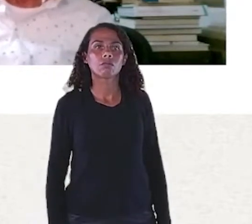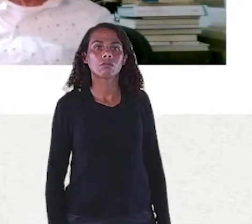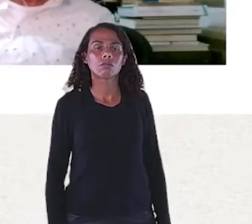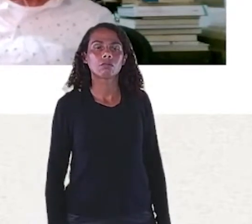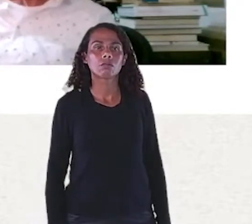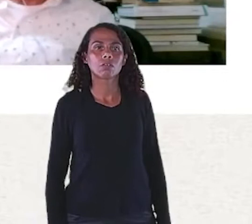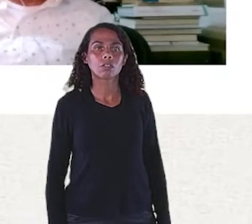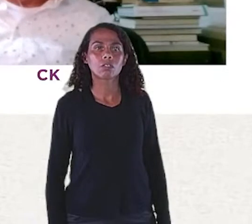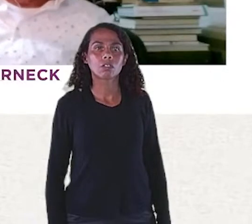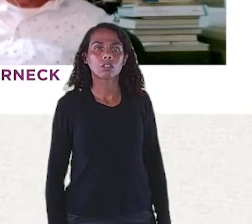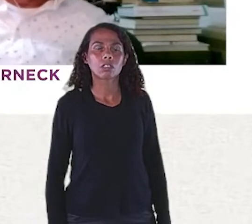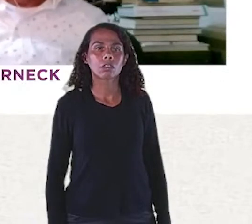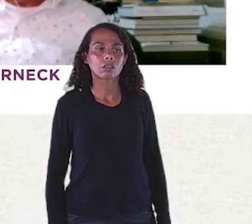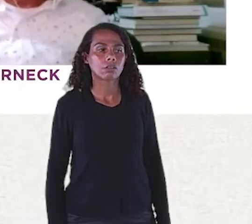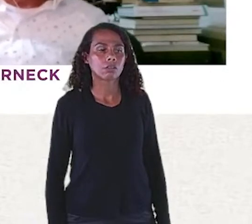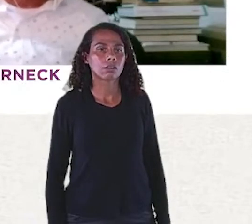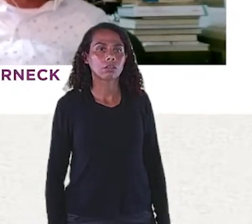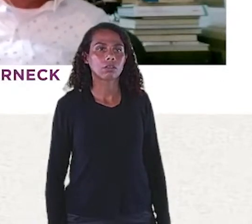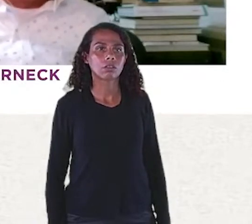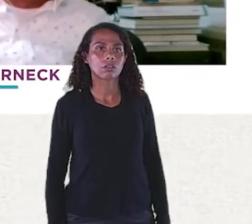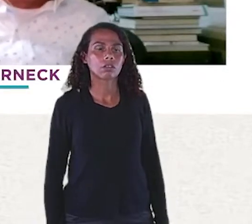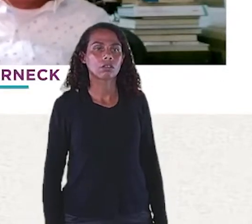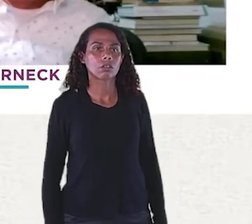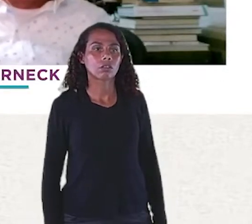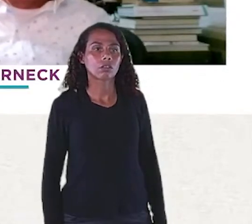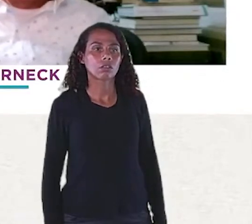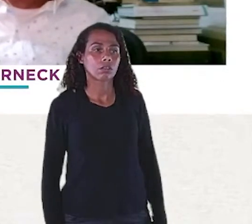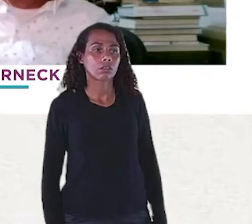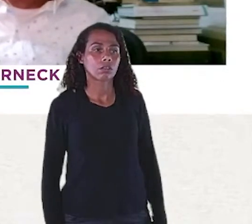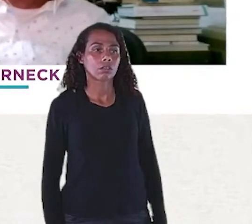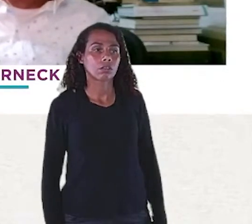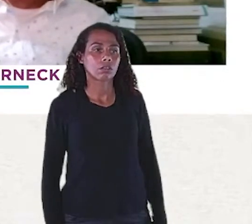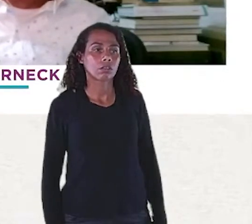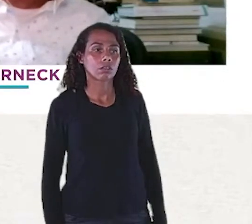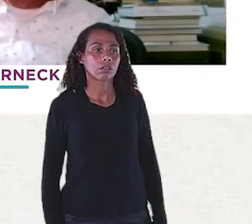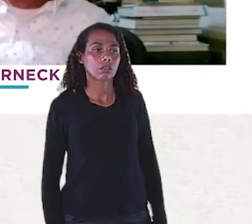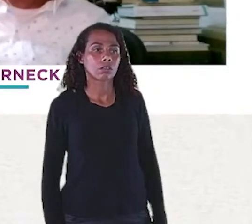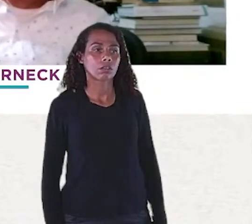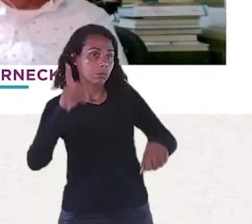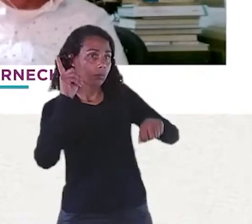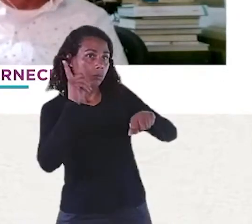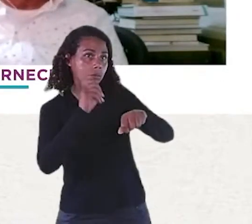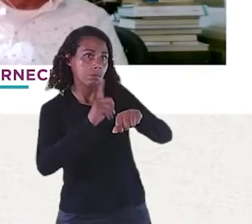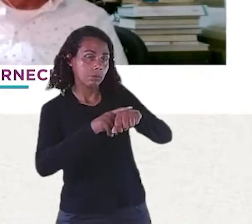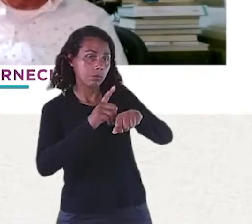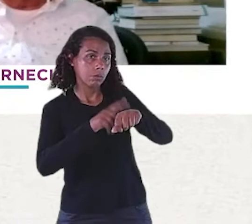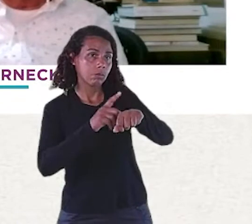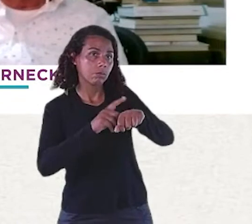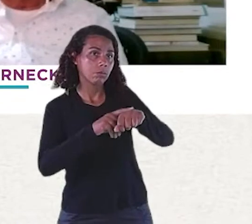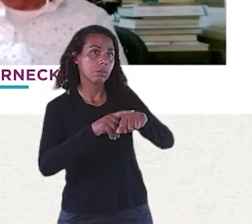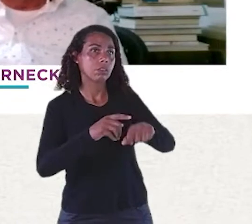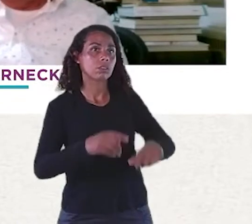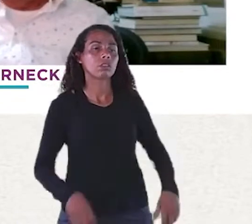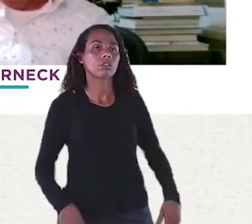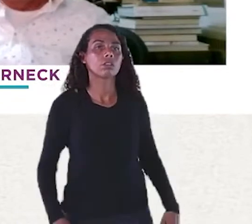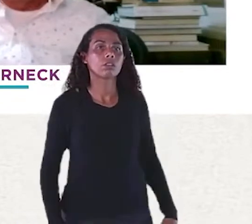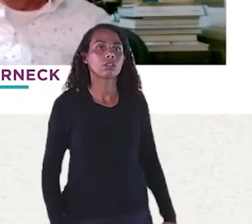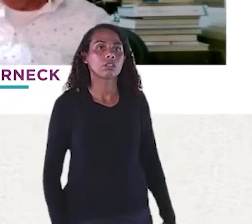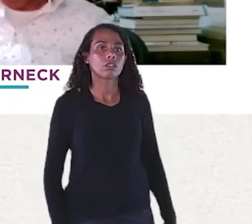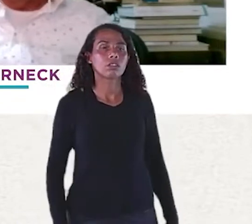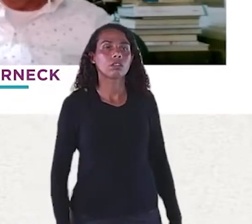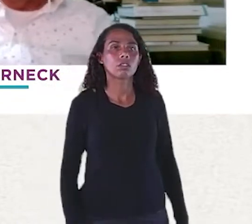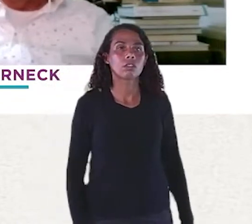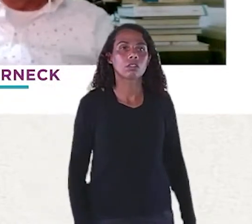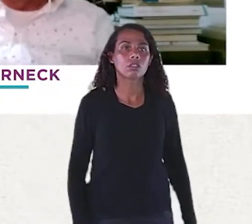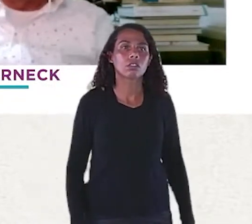Das borboletas. Sim. E chegou um momento que era até um motivo de preocupação para os filhos e para a mamãe,